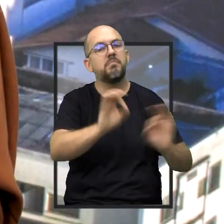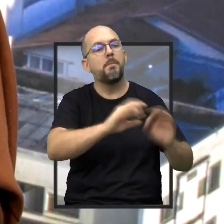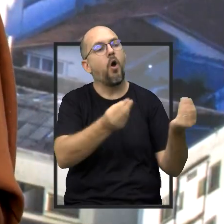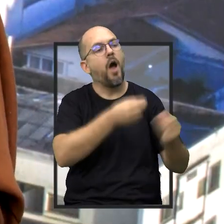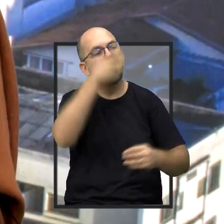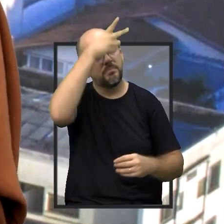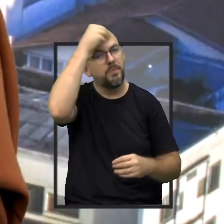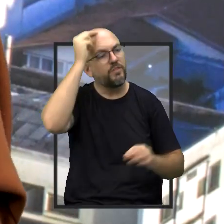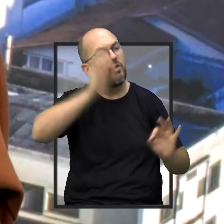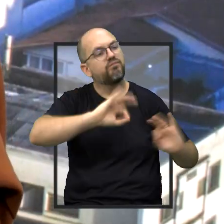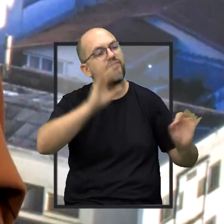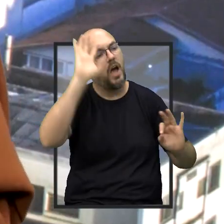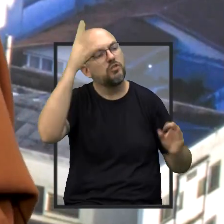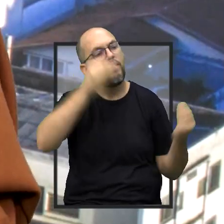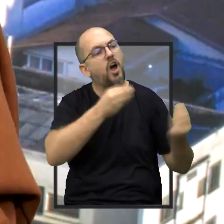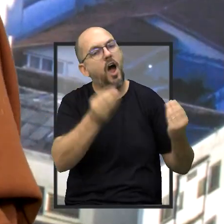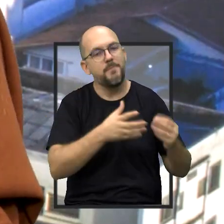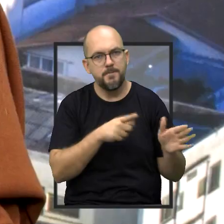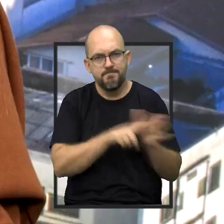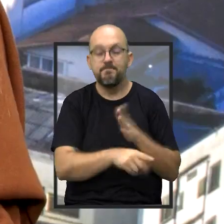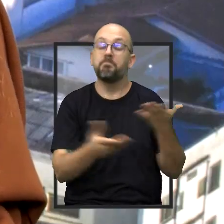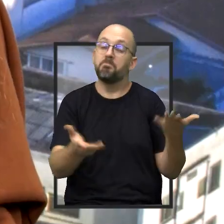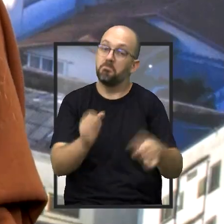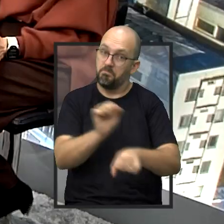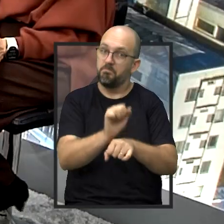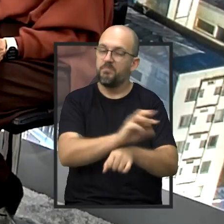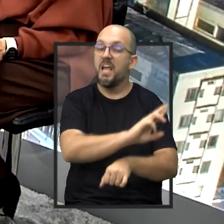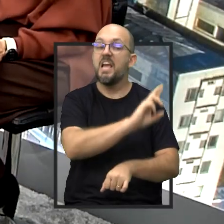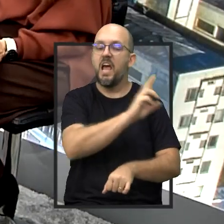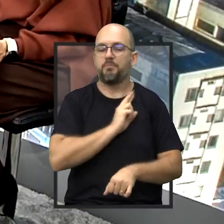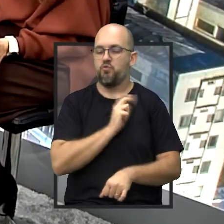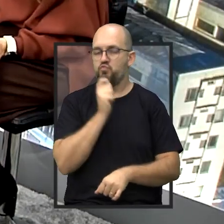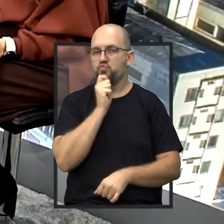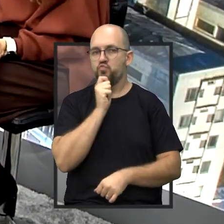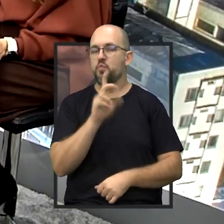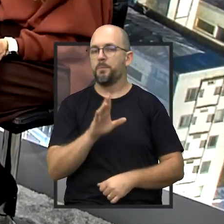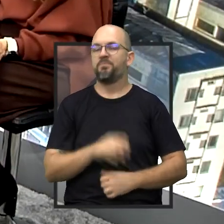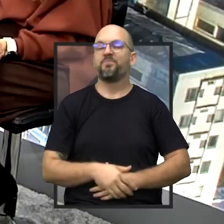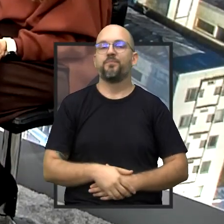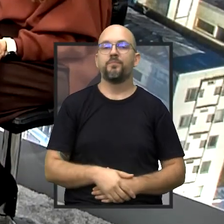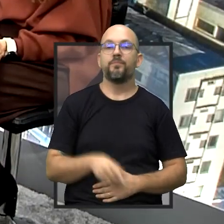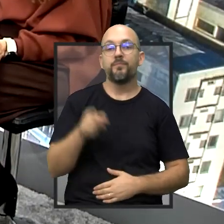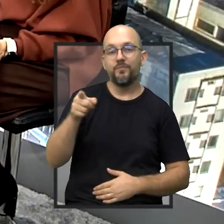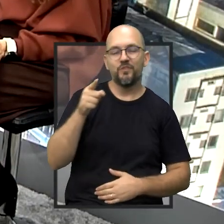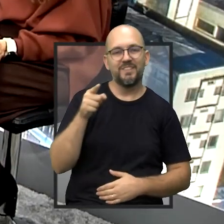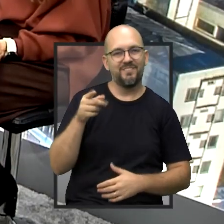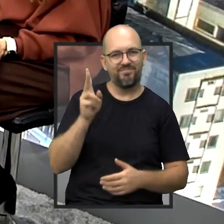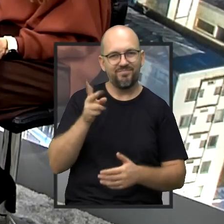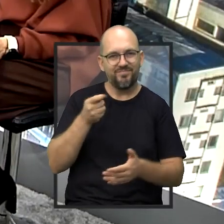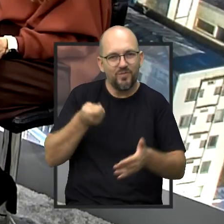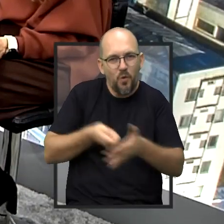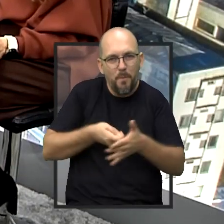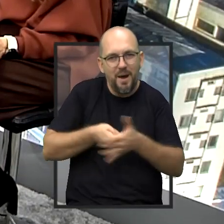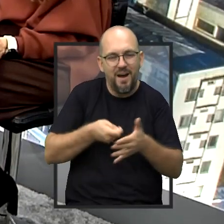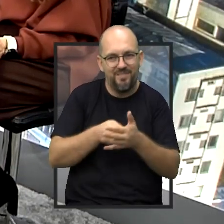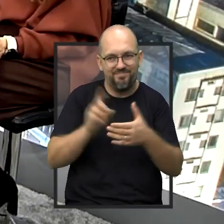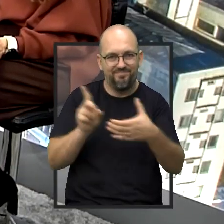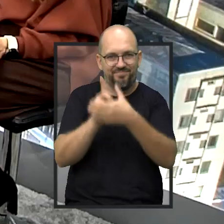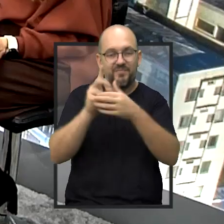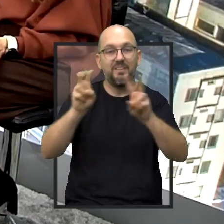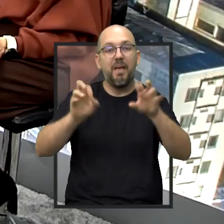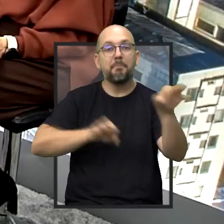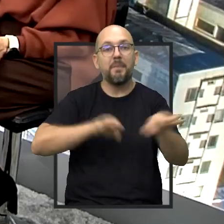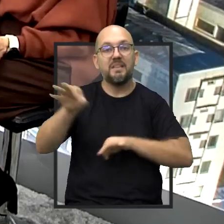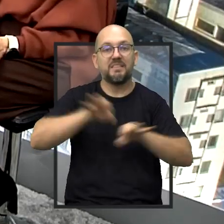que o município vem se organizando? A gente precisa agora aguardar a resposta. A senhora tem cobrado em suas falas na tribuna muito essa questão